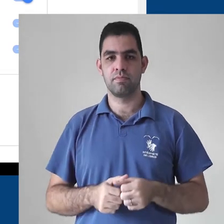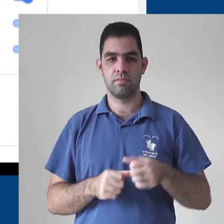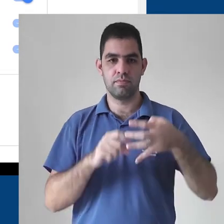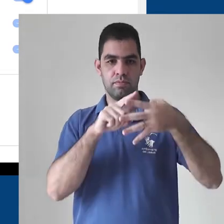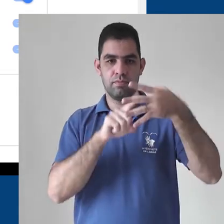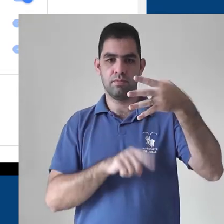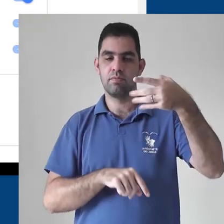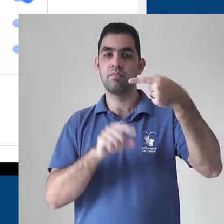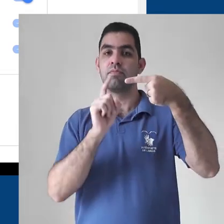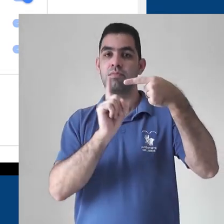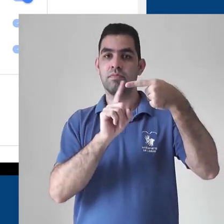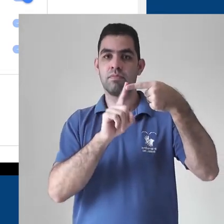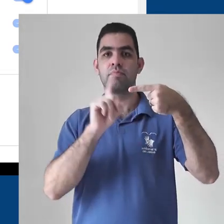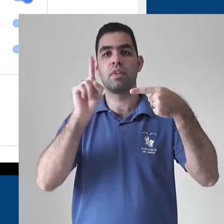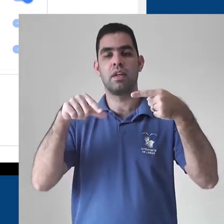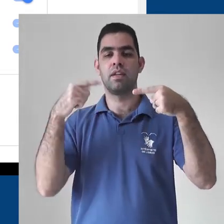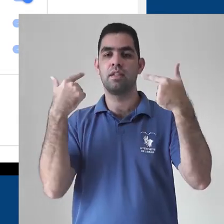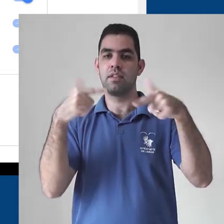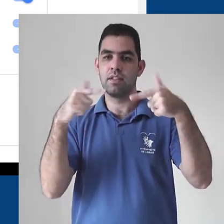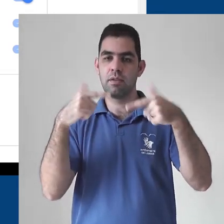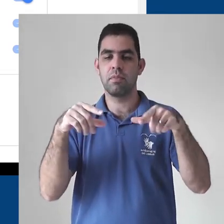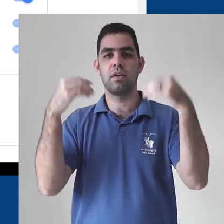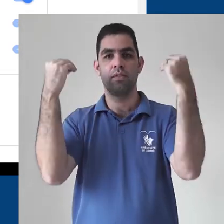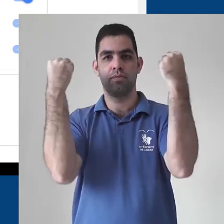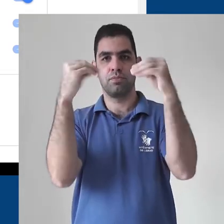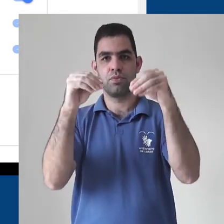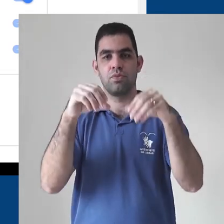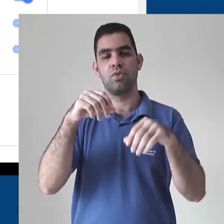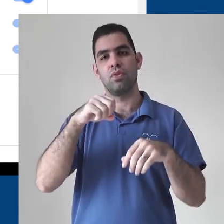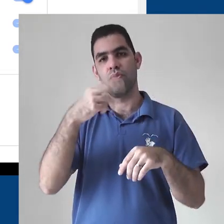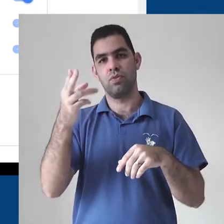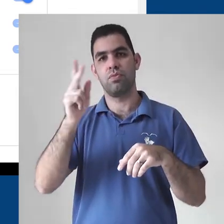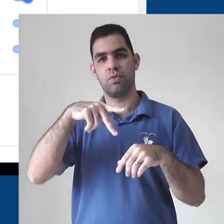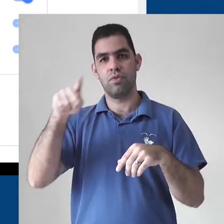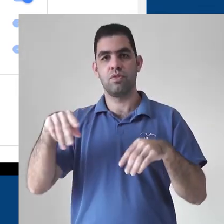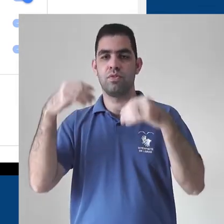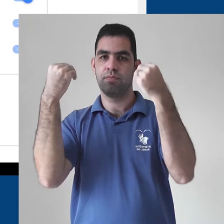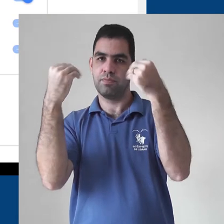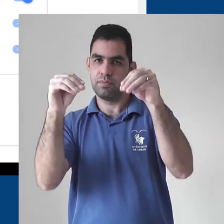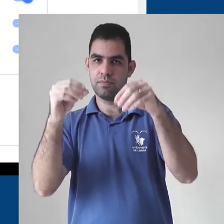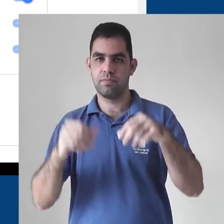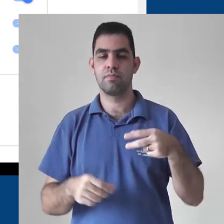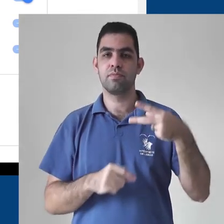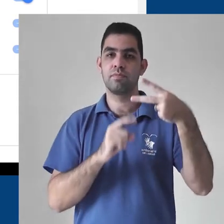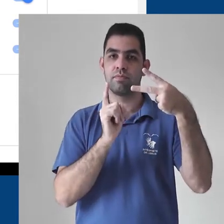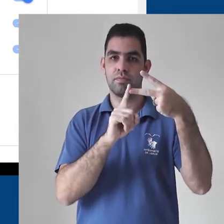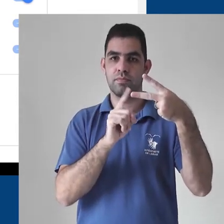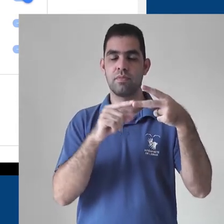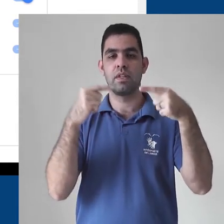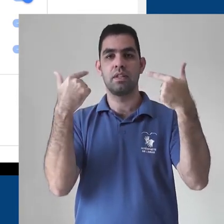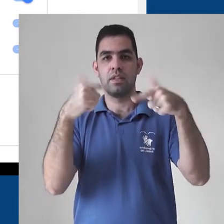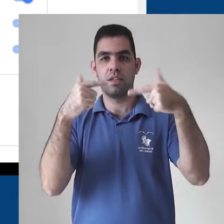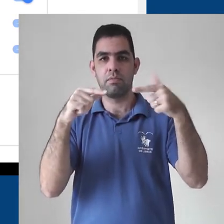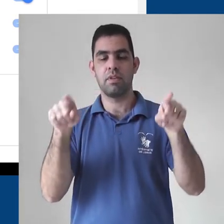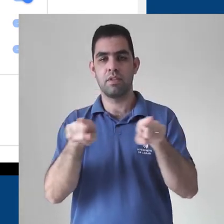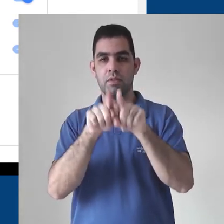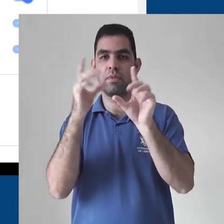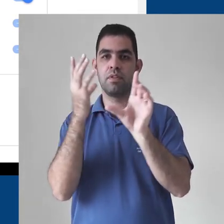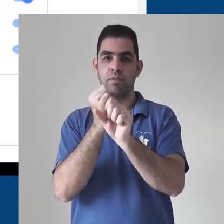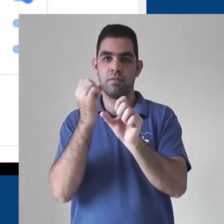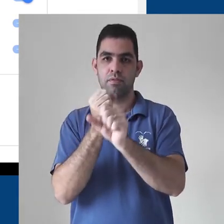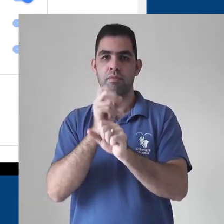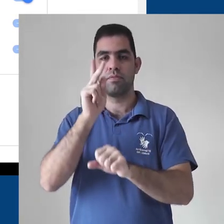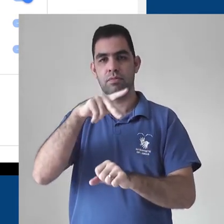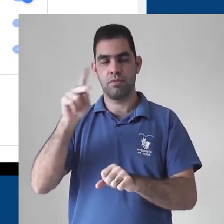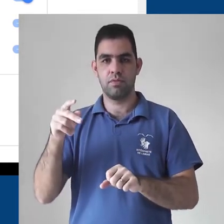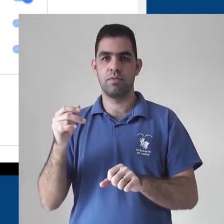a primeira opção se refere a trabalho e outras postagens de professores a segunda trabalhos